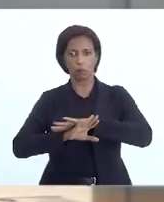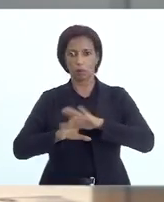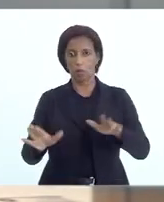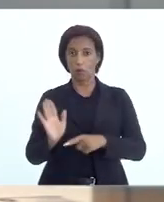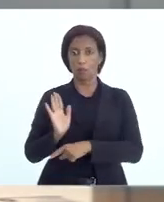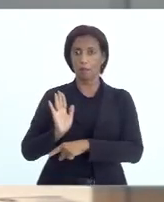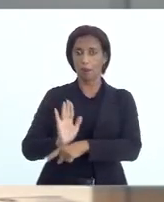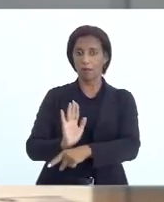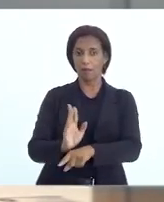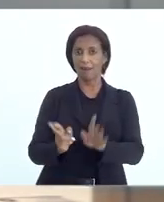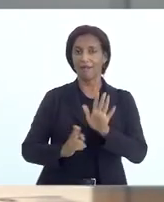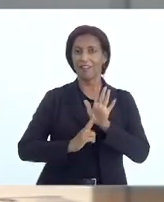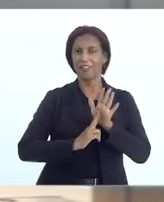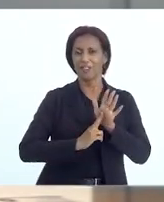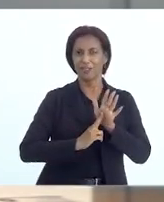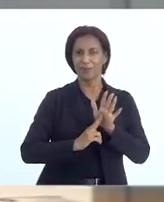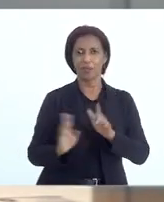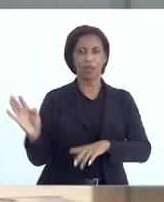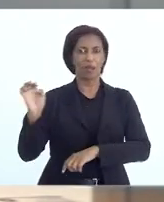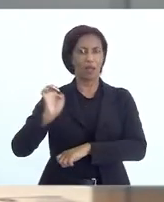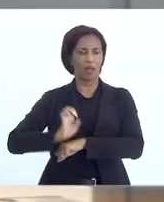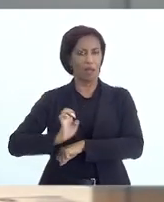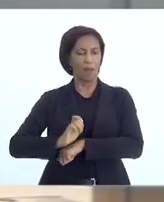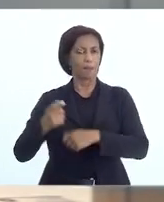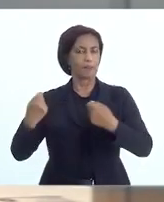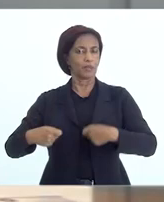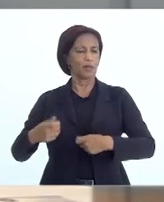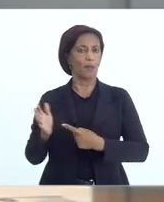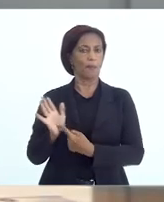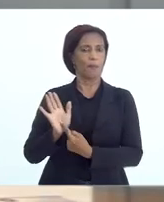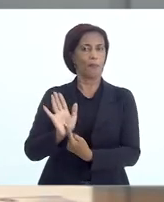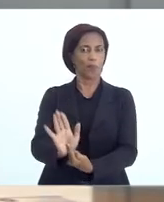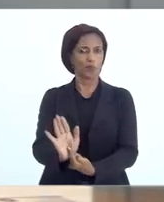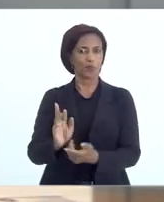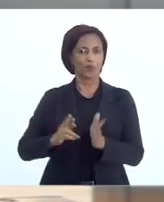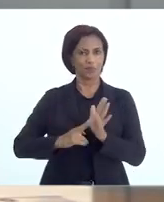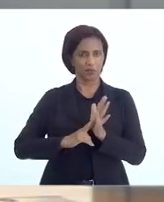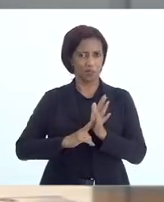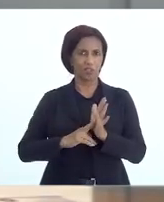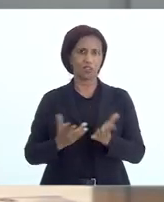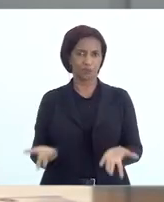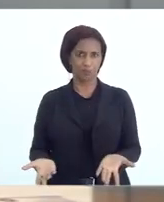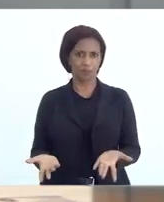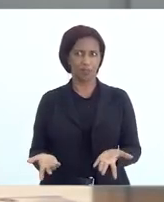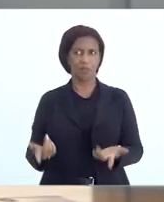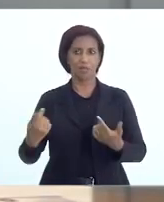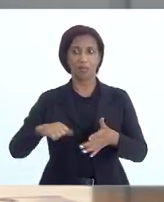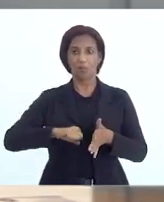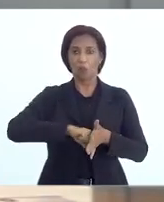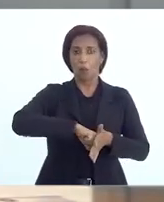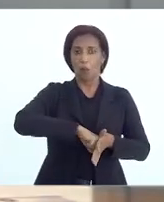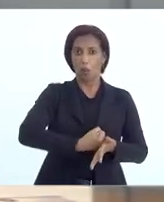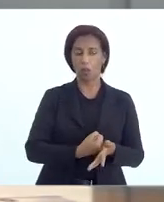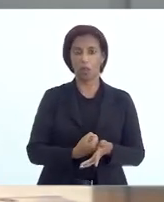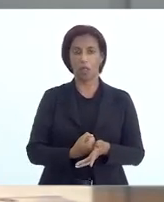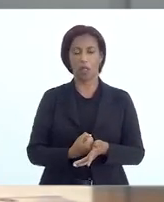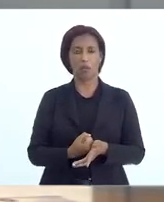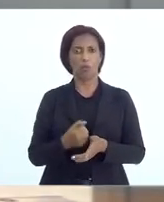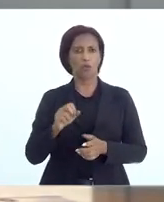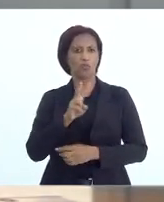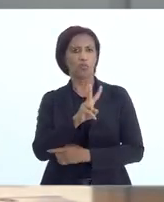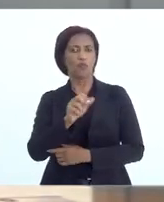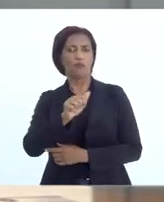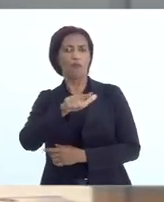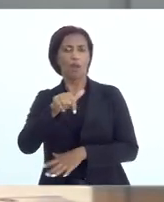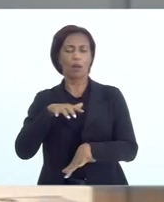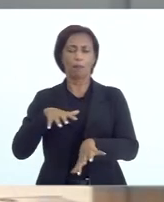bloqueio para atender o regime o estado precisava demonstrar ao regime de recuperação que tá fazendo sua parte eu fiz um bloqueio genérico de vagas